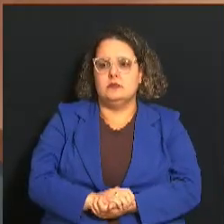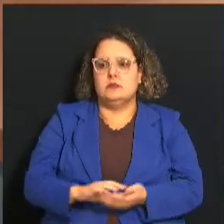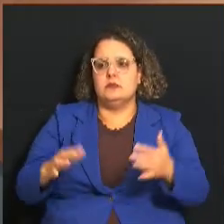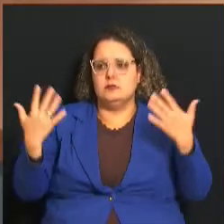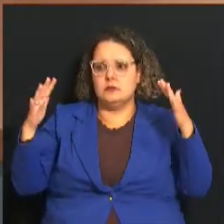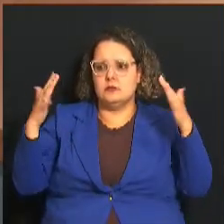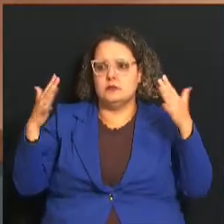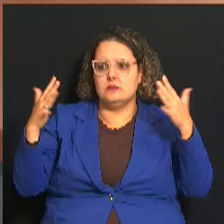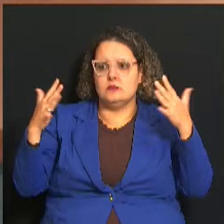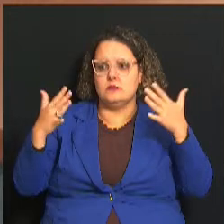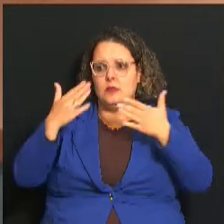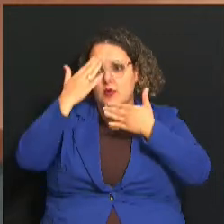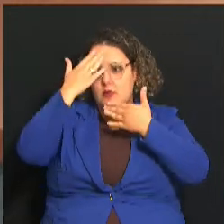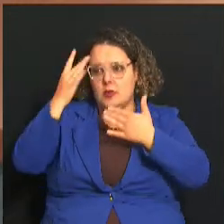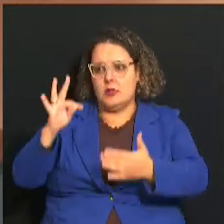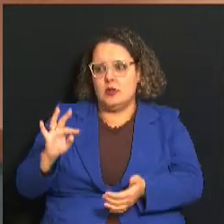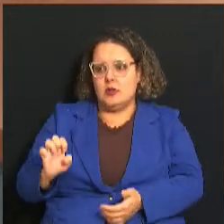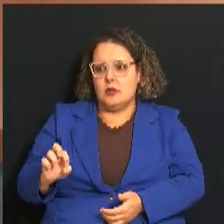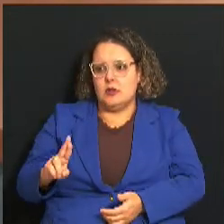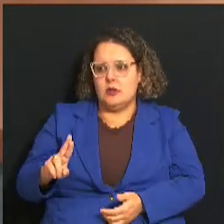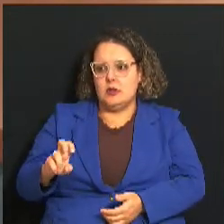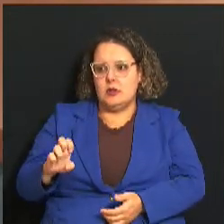Obrigado, Tereza.